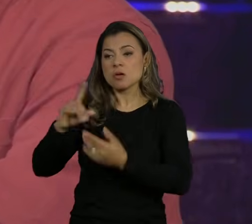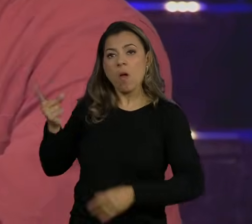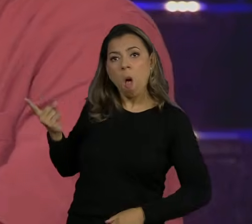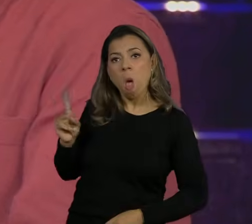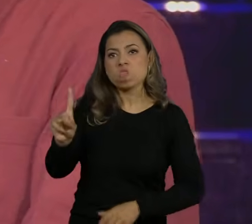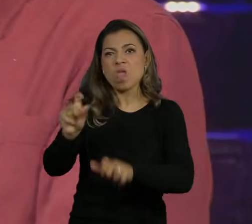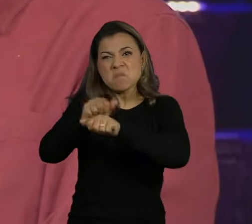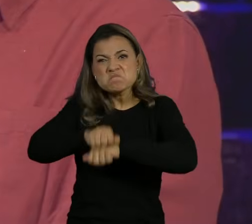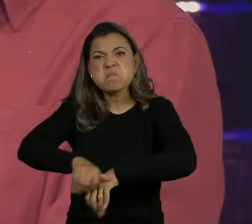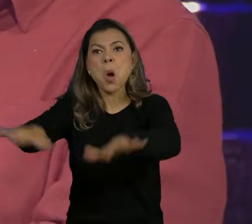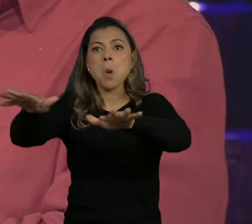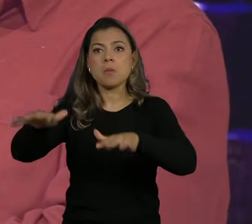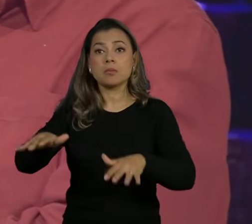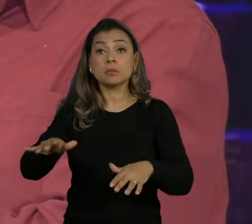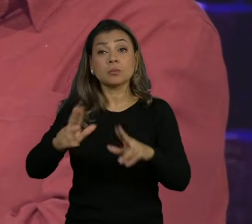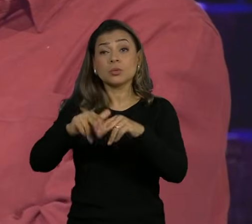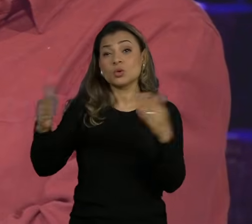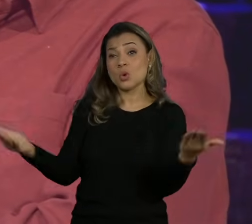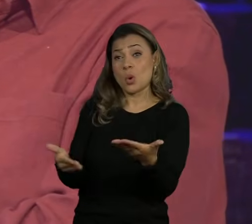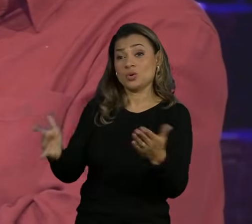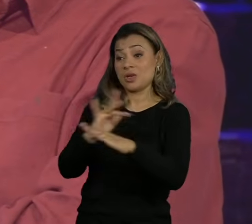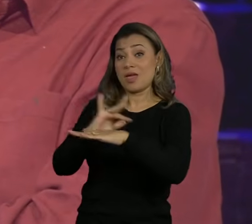redes sociais